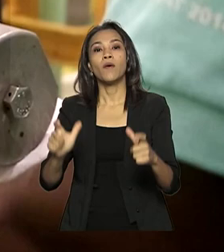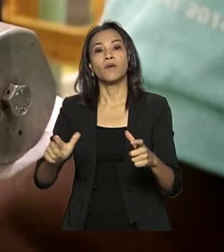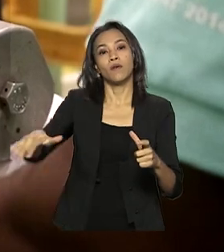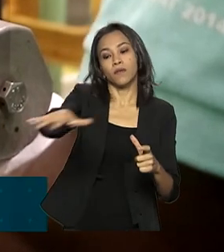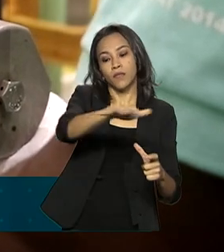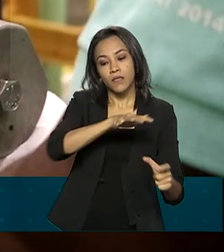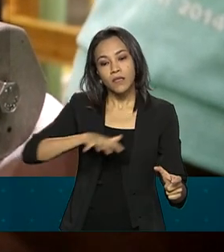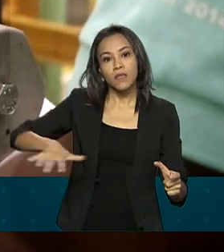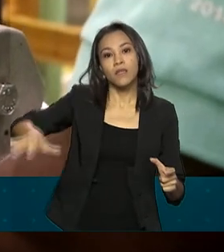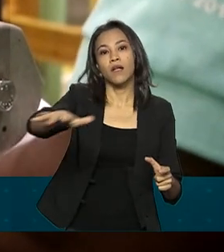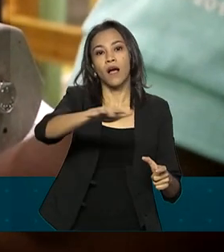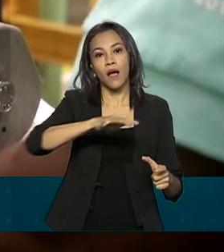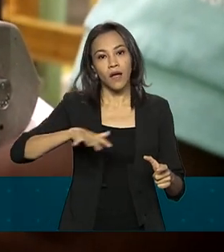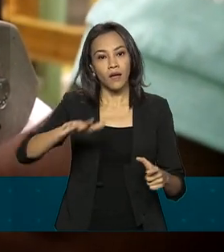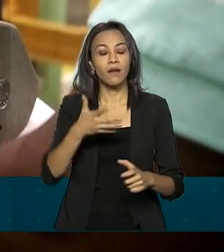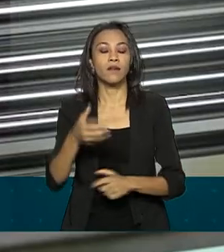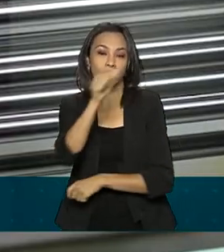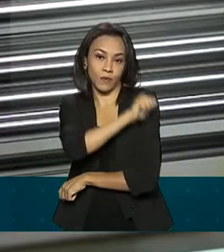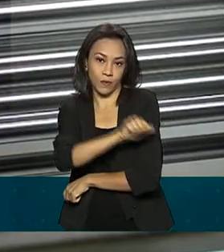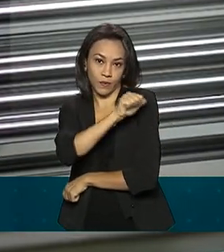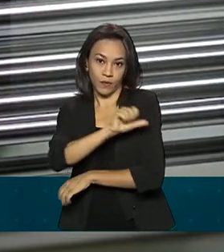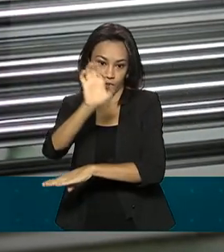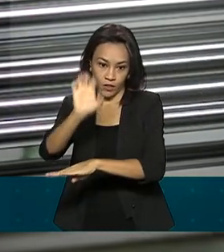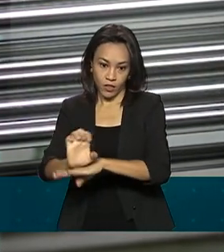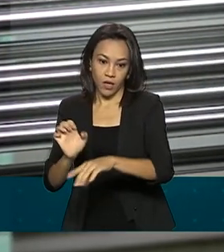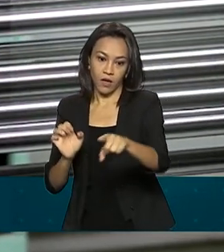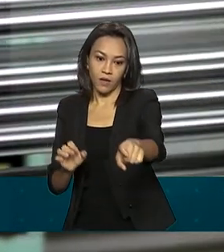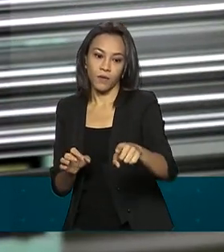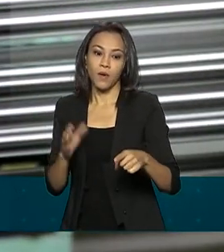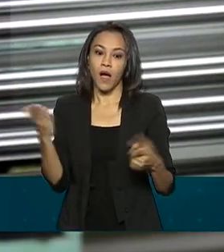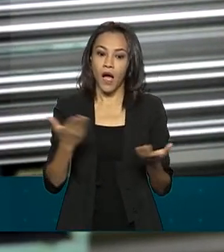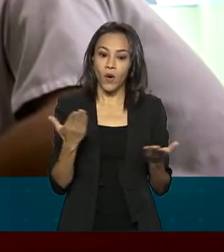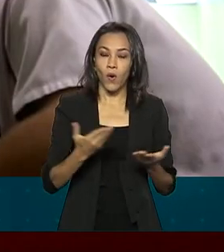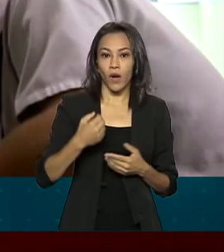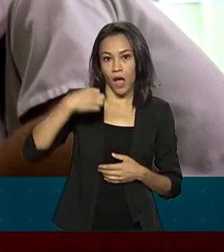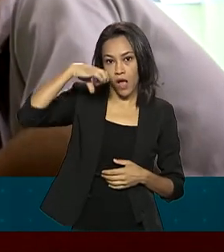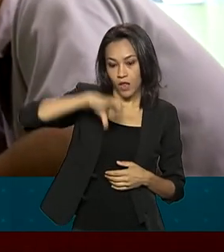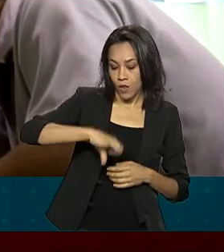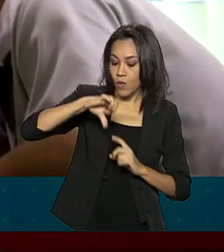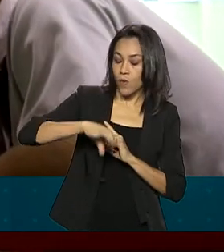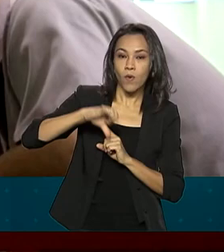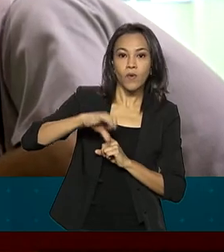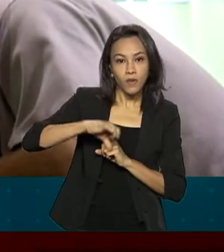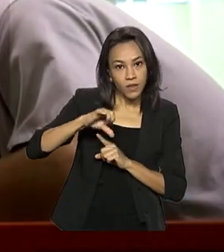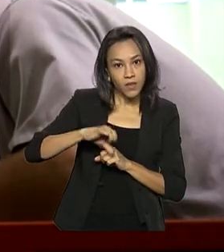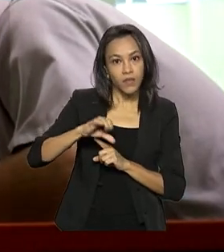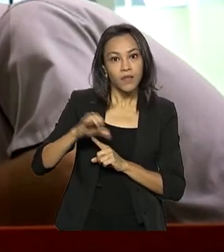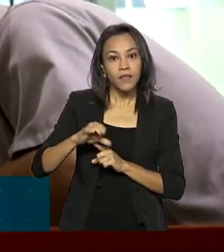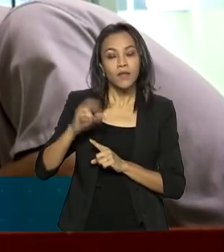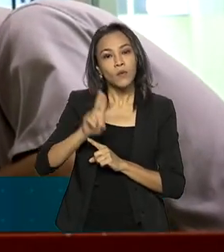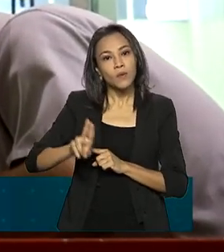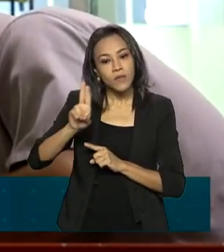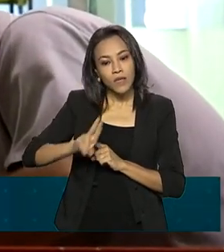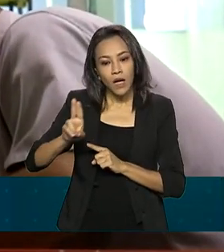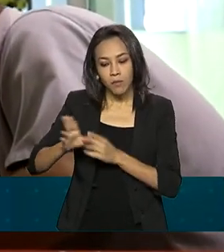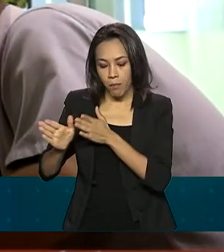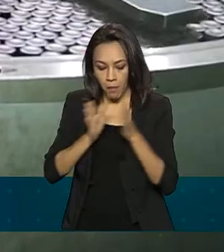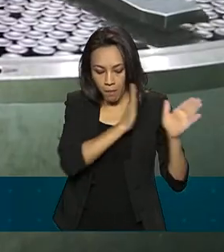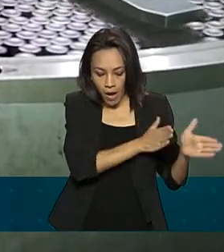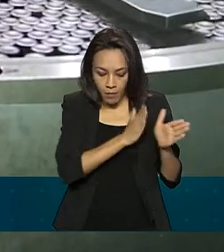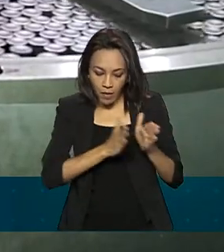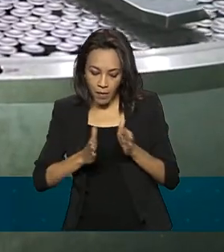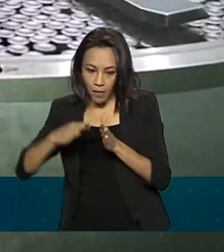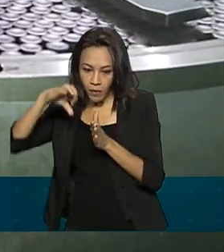Resende no Rio de Janeiro com a entrada em funcionamento da nona Cascata da usina de enriquecimento de urânio do local será possível